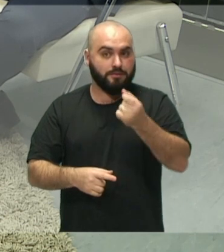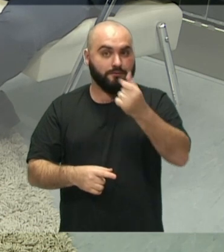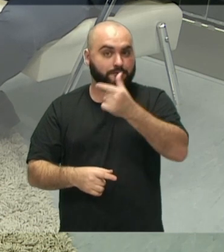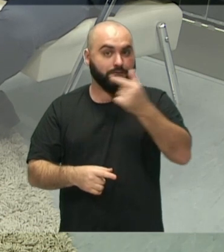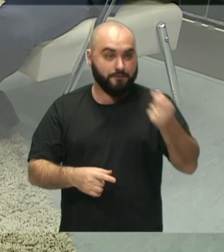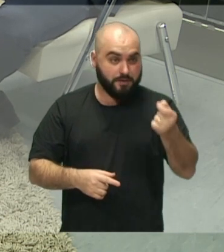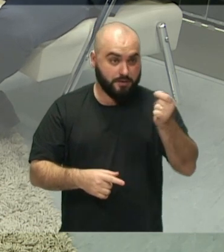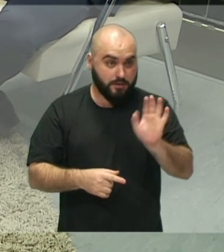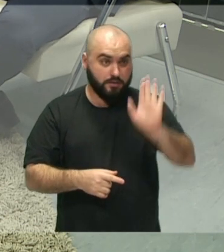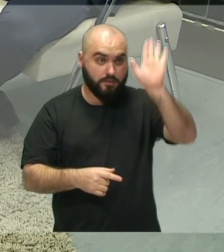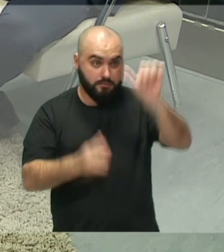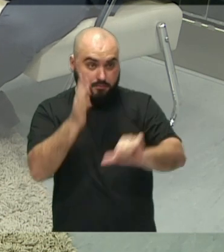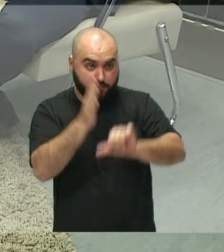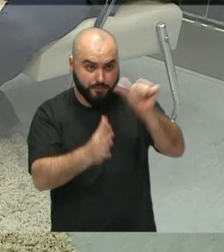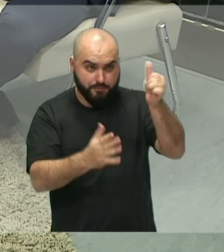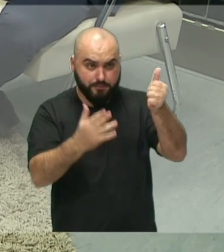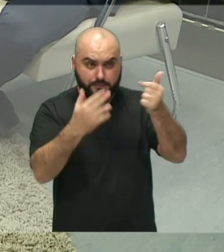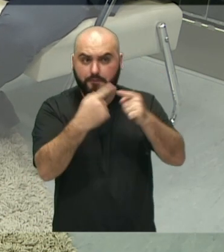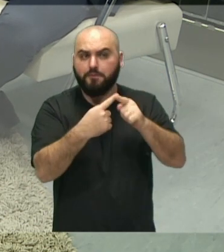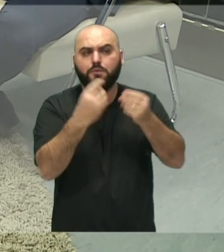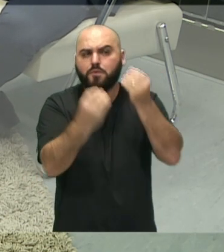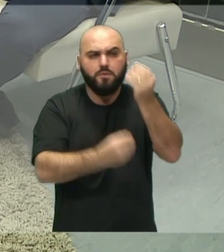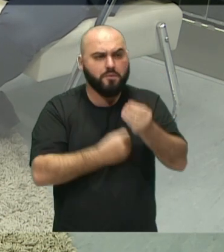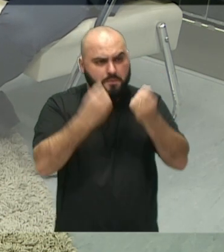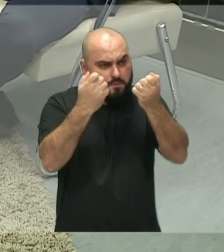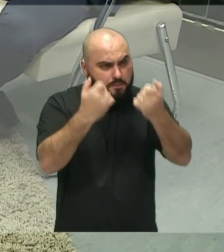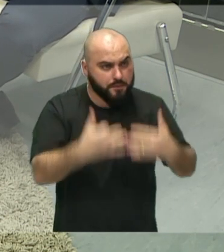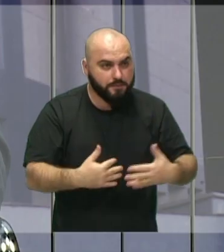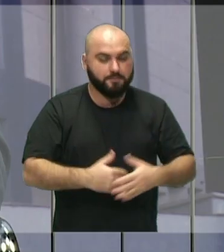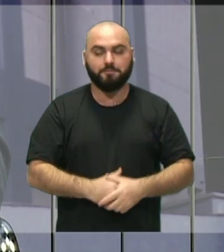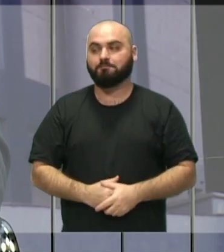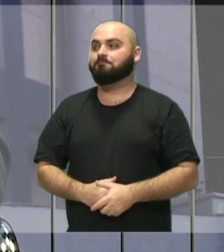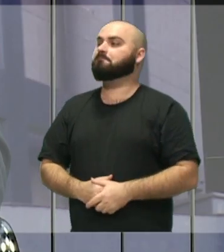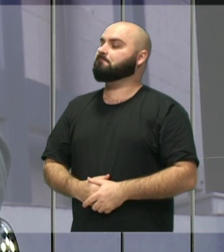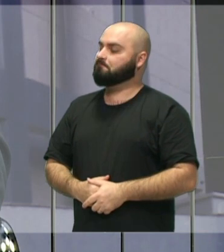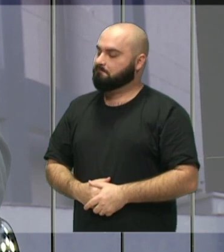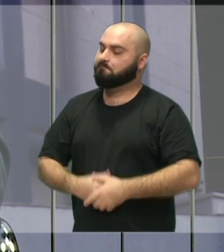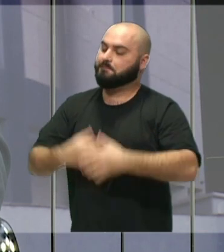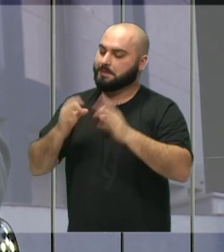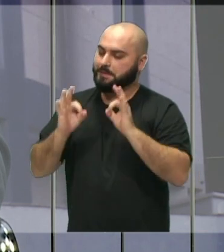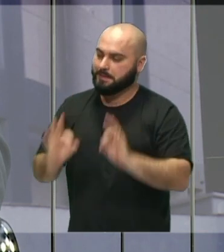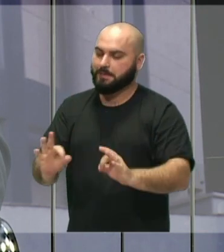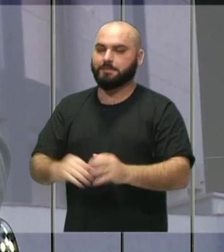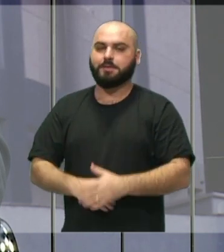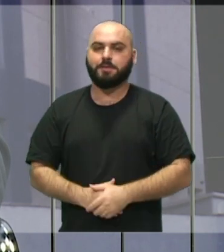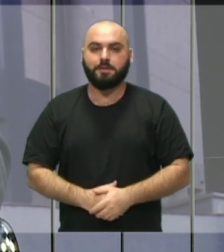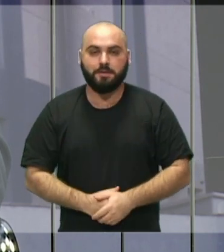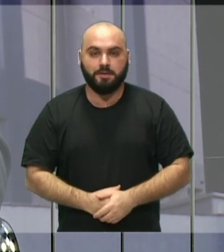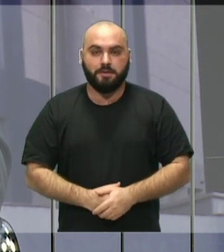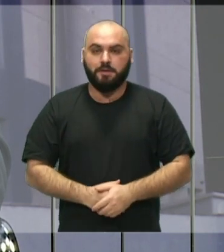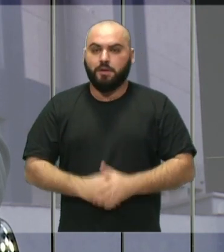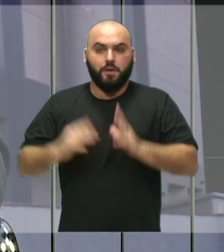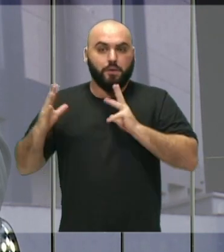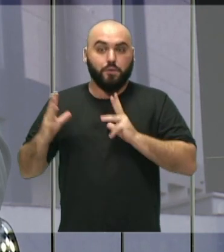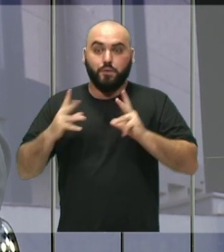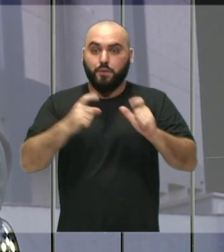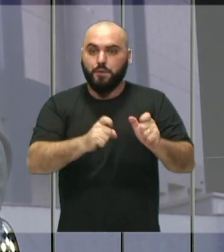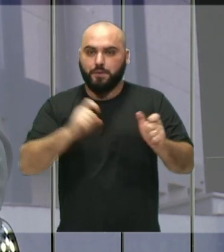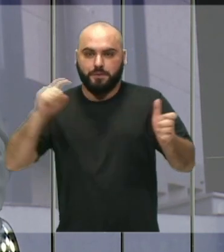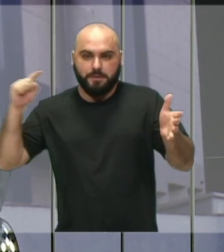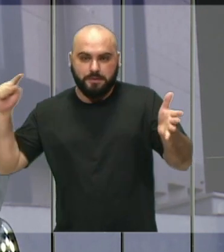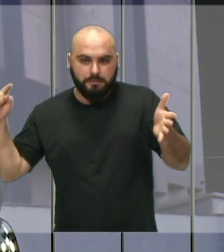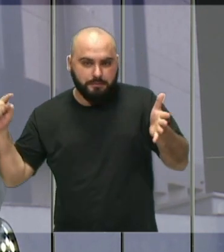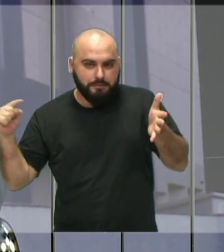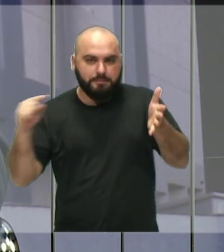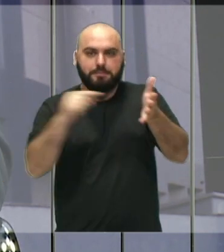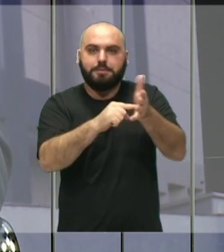2020? Maurício, tudo são novos desafios, né? Desde a campanha, quando a gente projeta, a gente